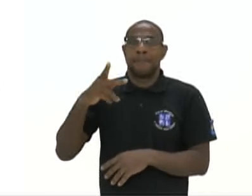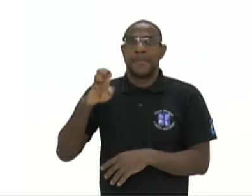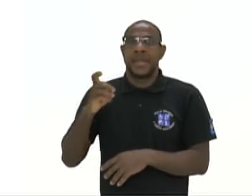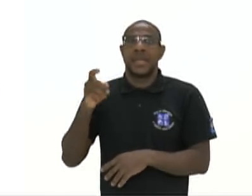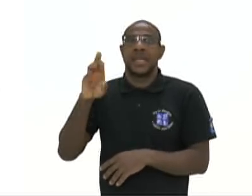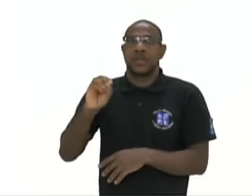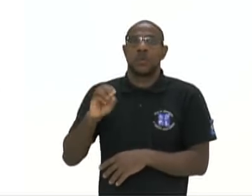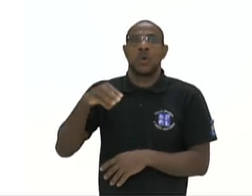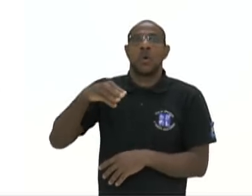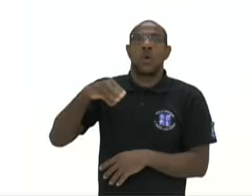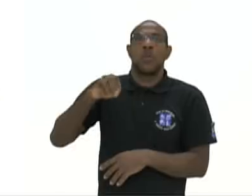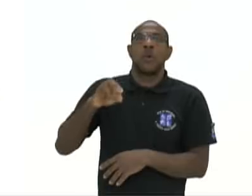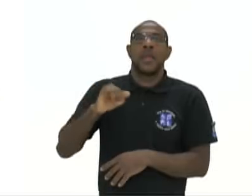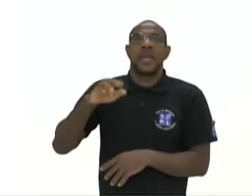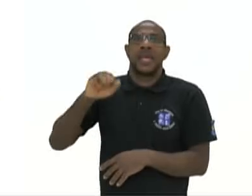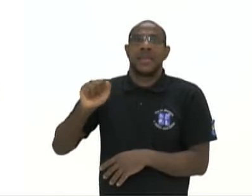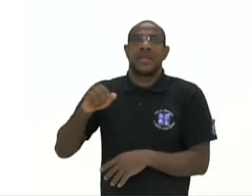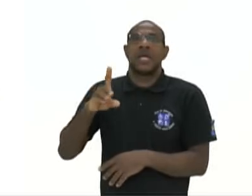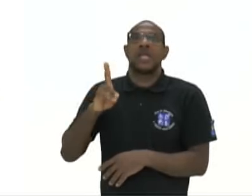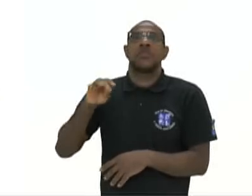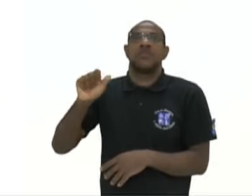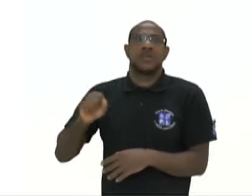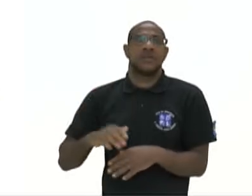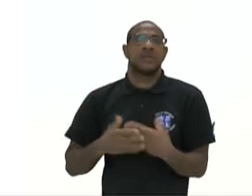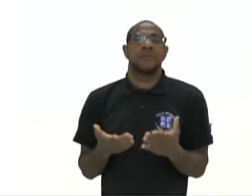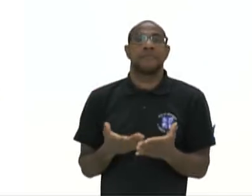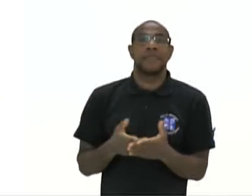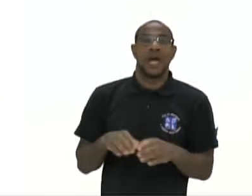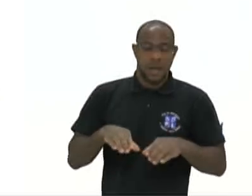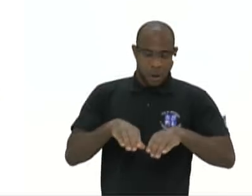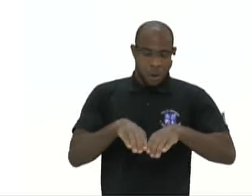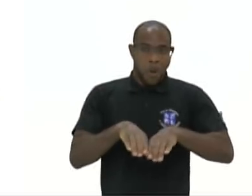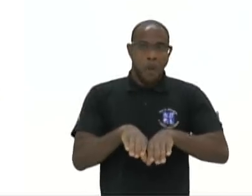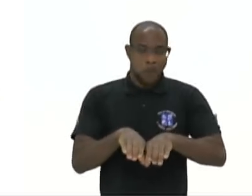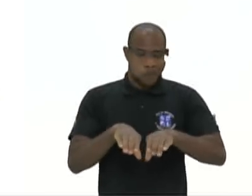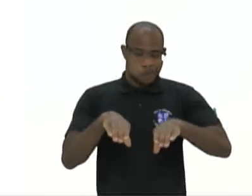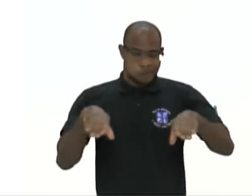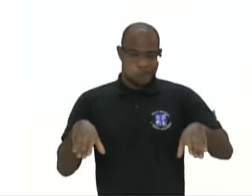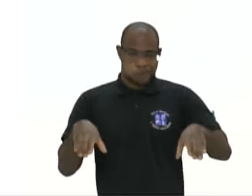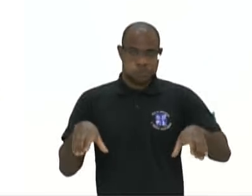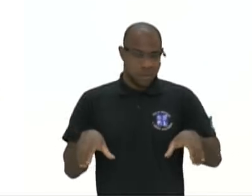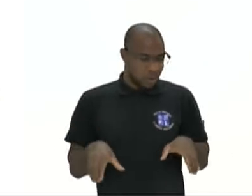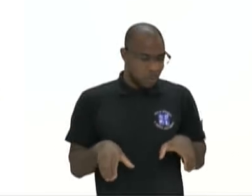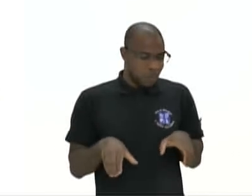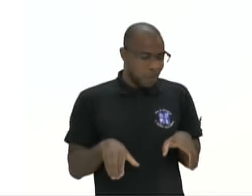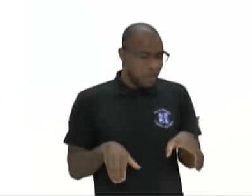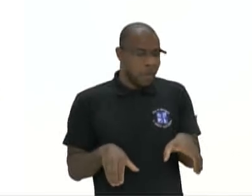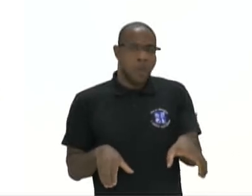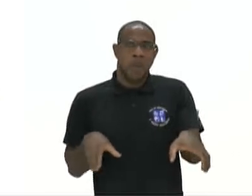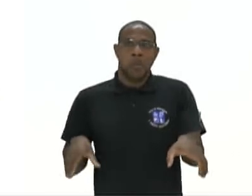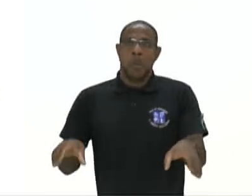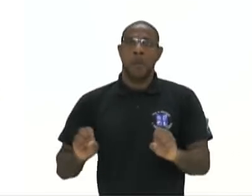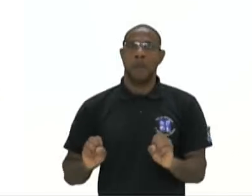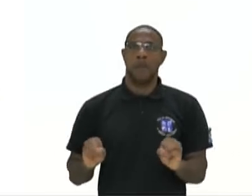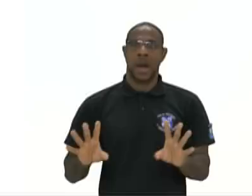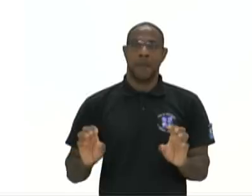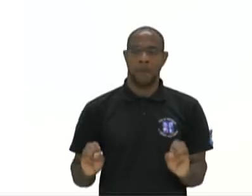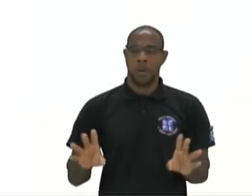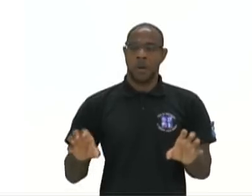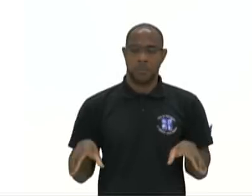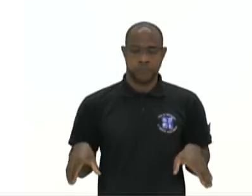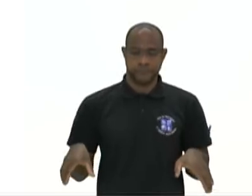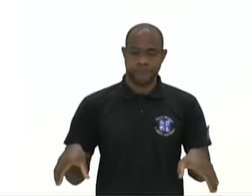Terceiro, sinalização nas lombadas, olho de gato nas vias e laterais.